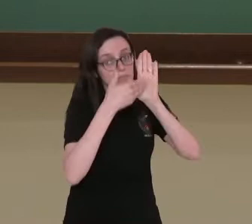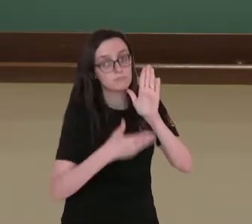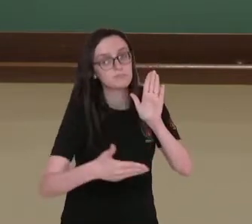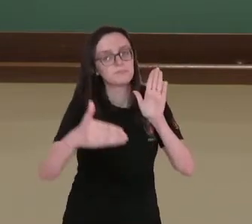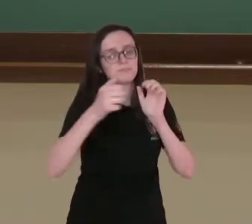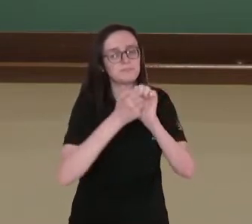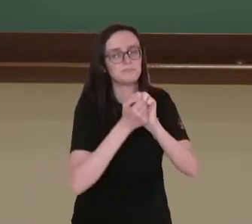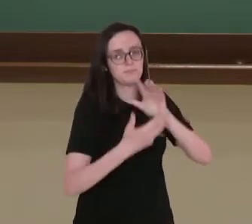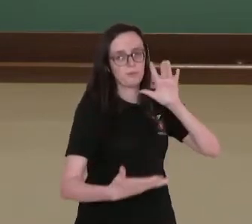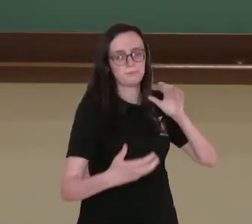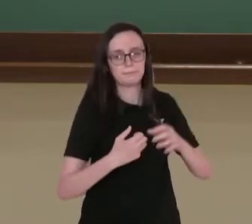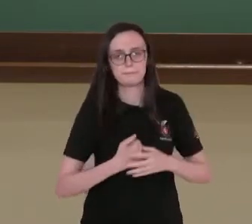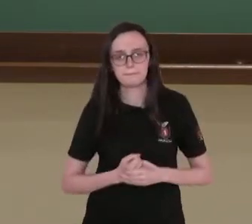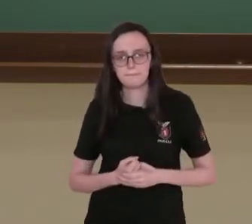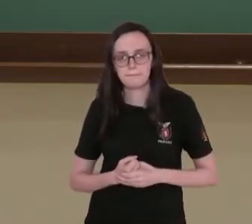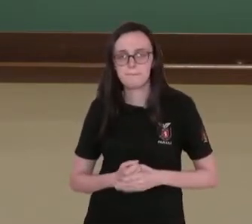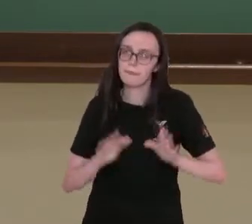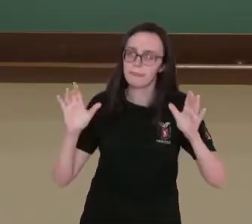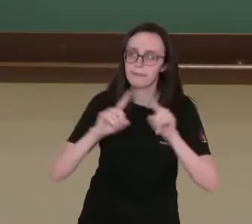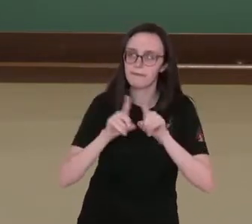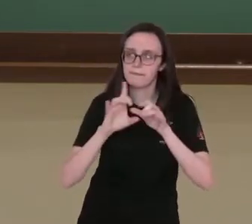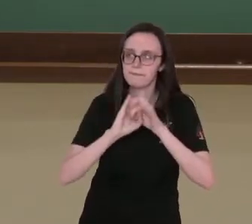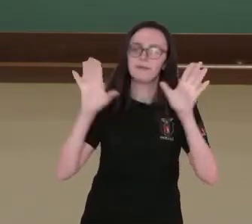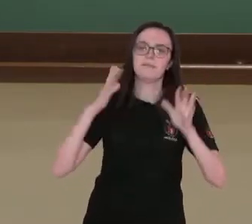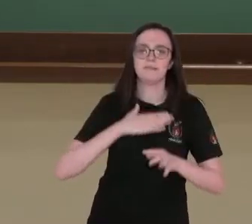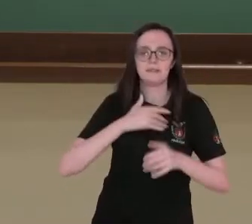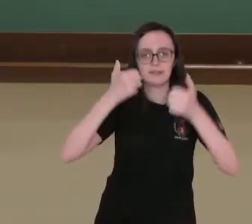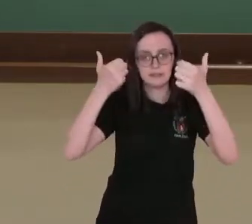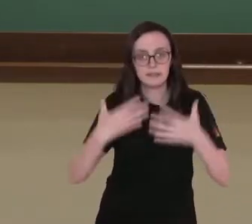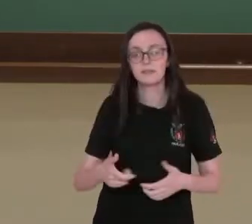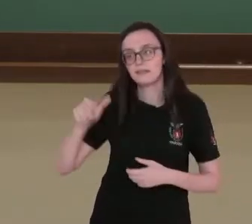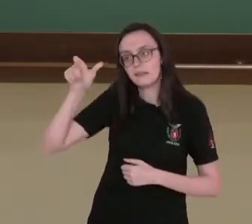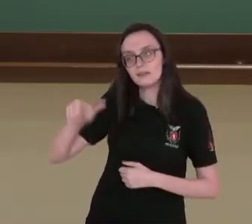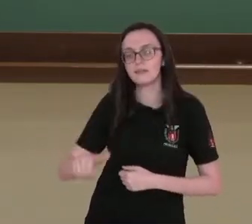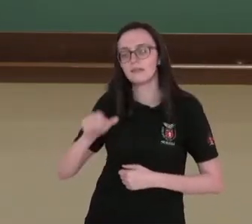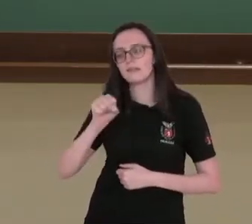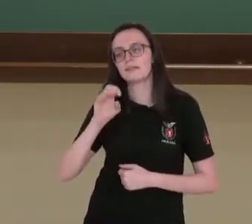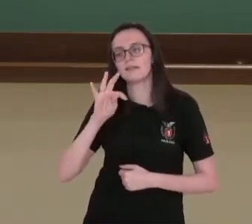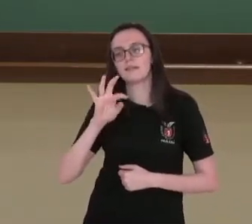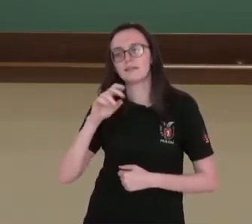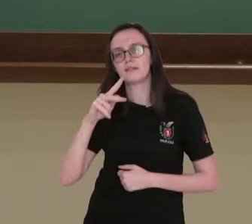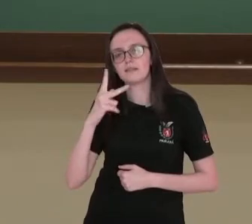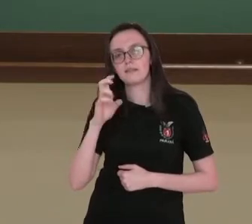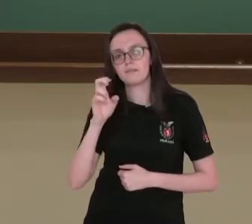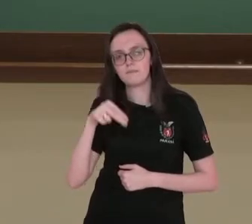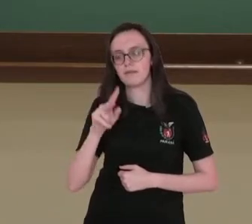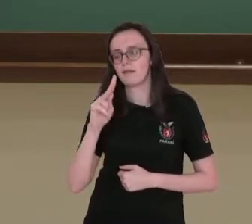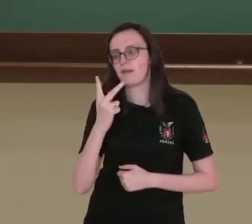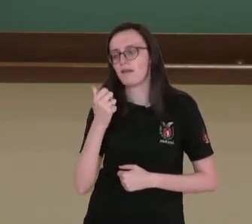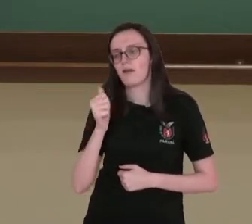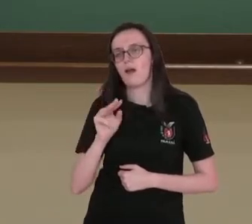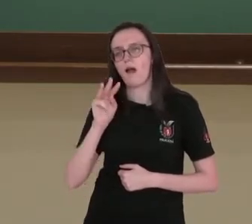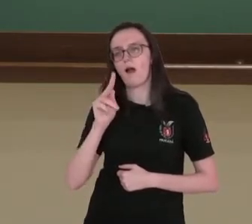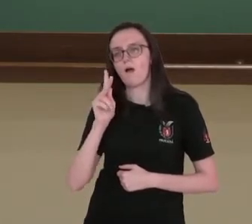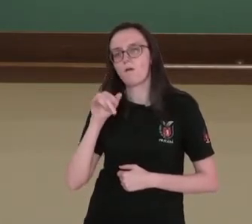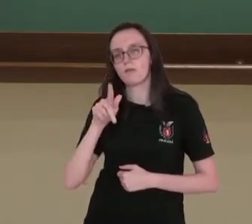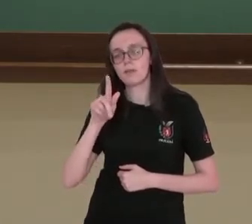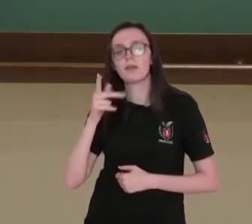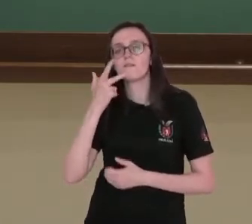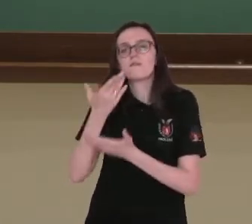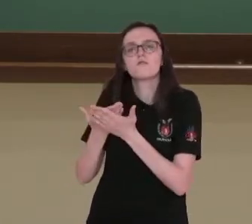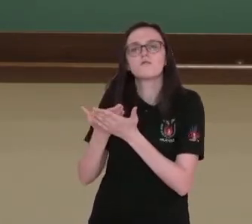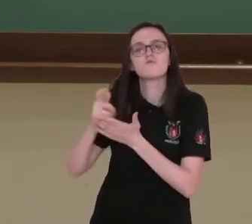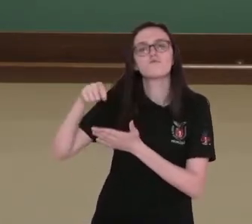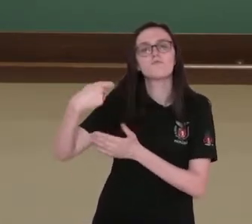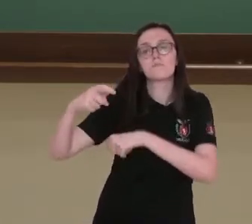ali. Inclusive, né, me permita eu falar para você, Stephen Hawking escreveu um livro sobre o tempo e ele fala que o